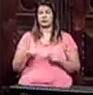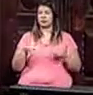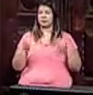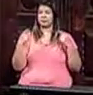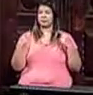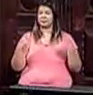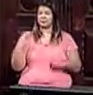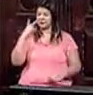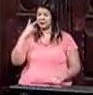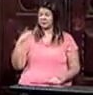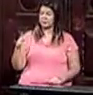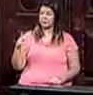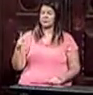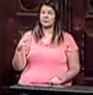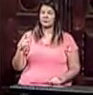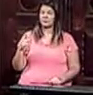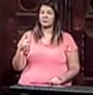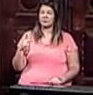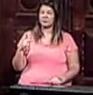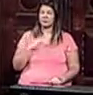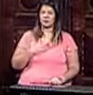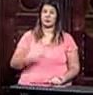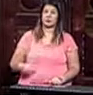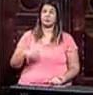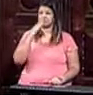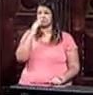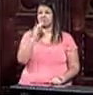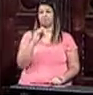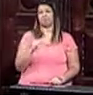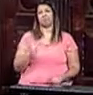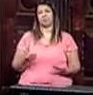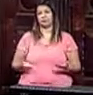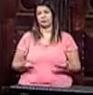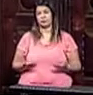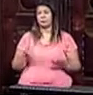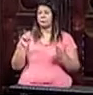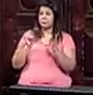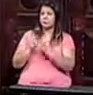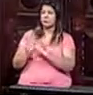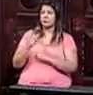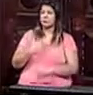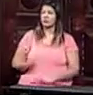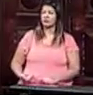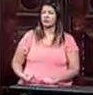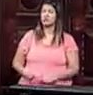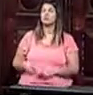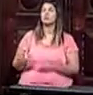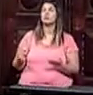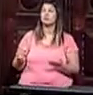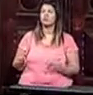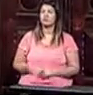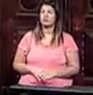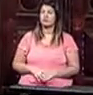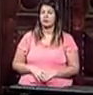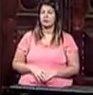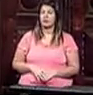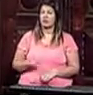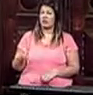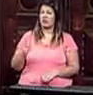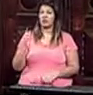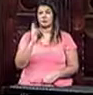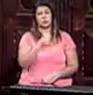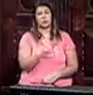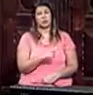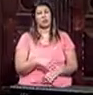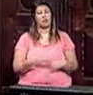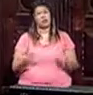governo é inepto. E quando perguntado ao governador, ele respondeu ao repórter: ah, é muito triste o que está acontecendo